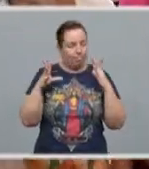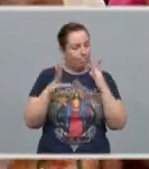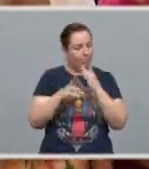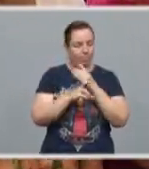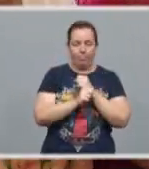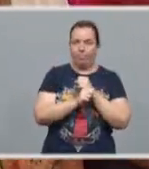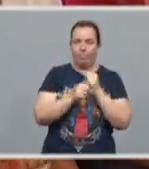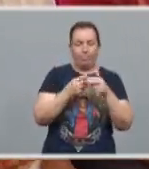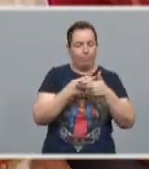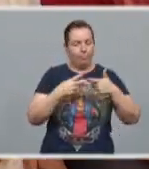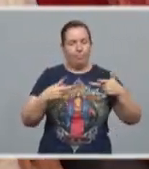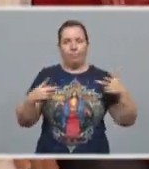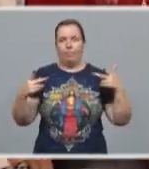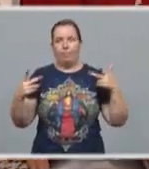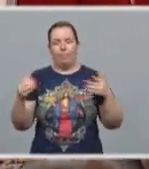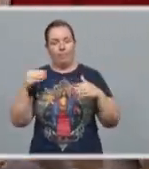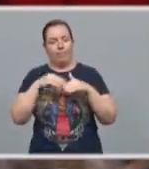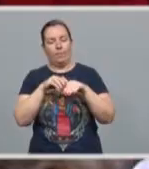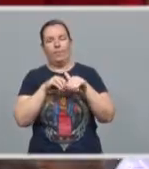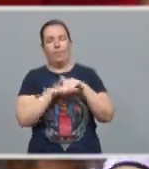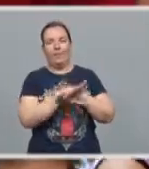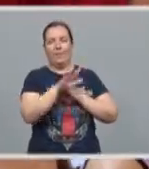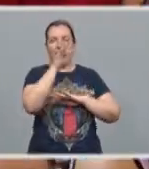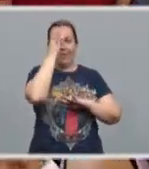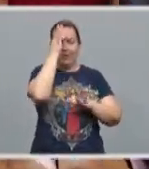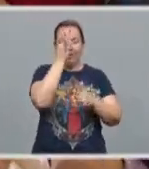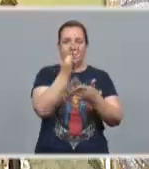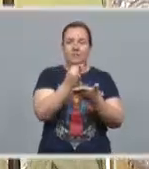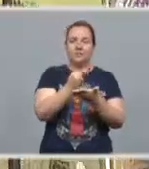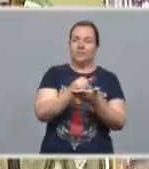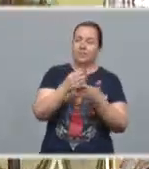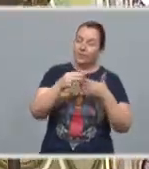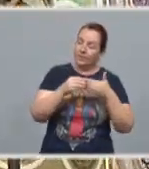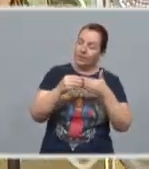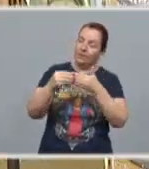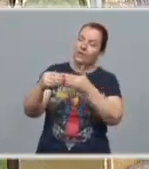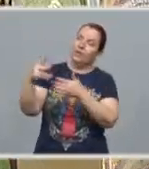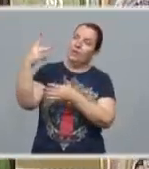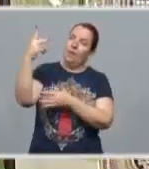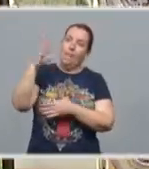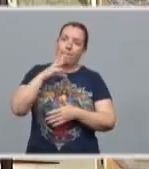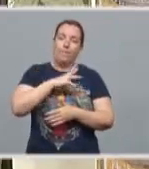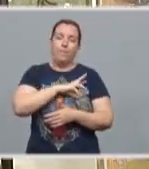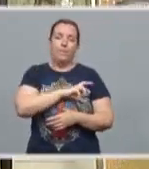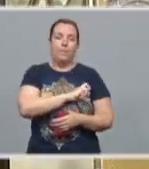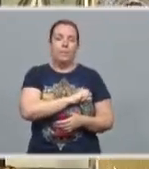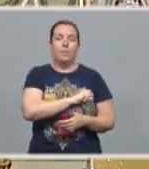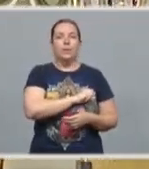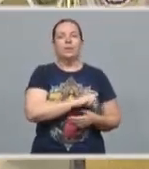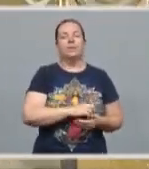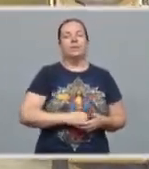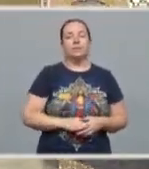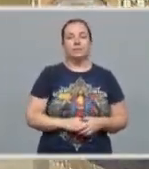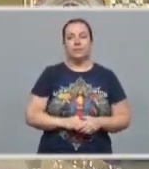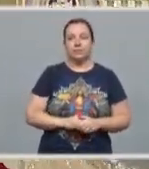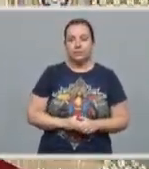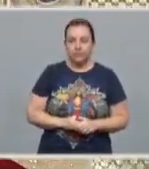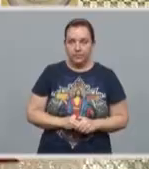completar carreira e guardar a fé, levando seu